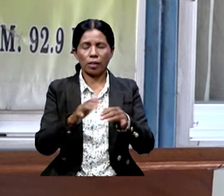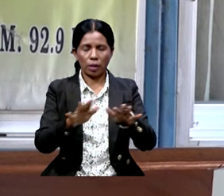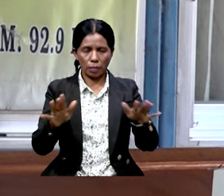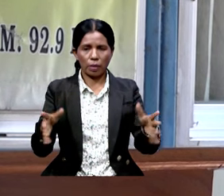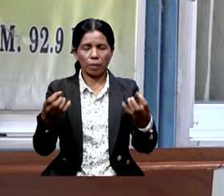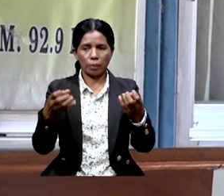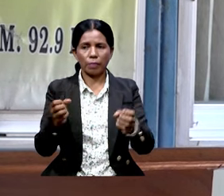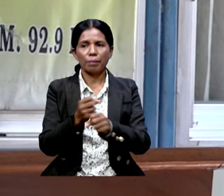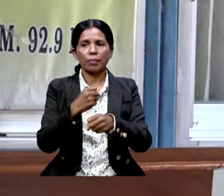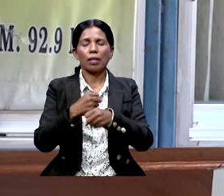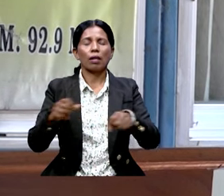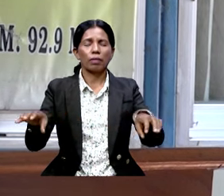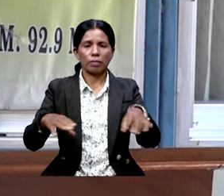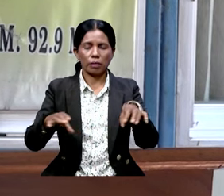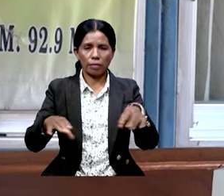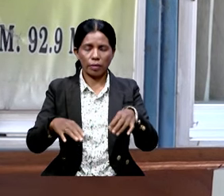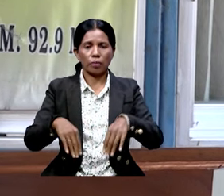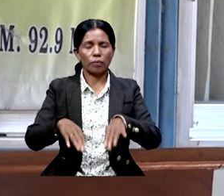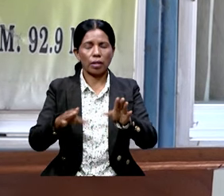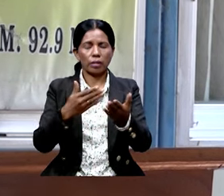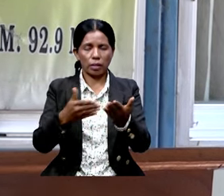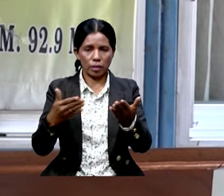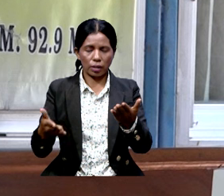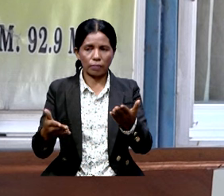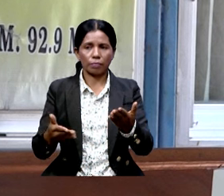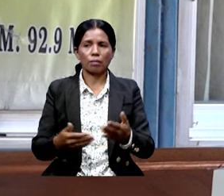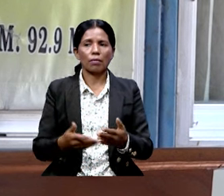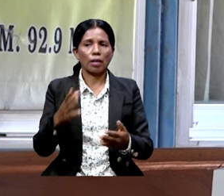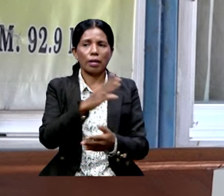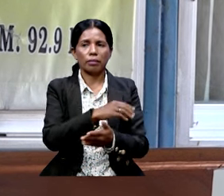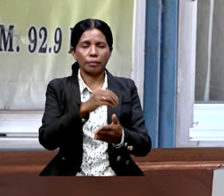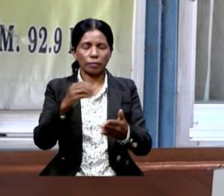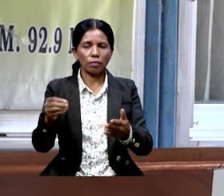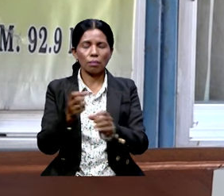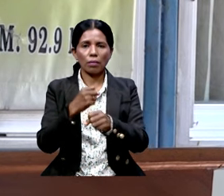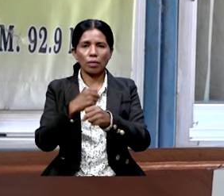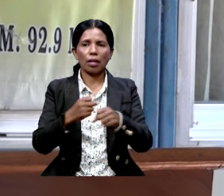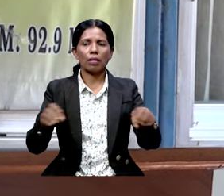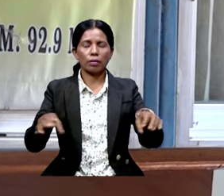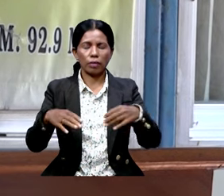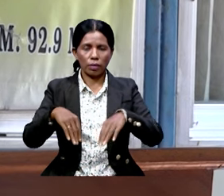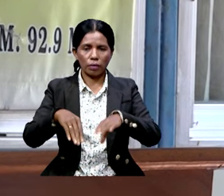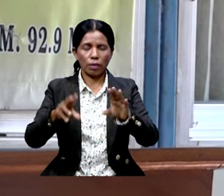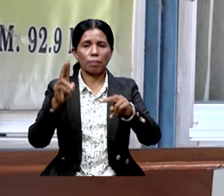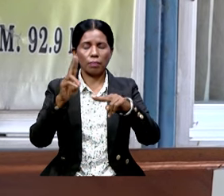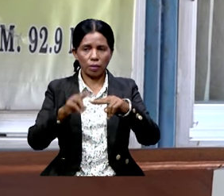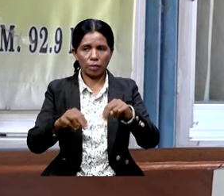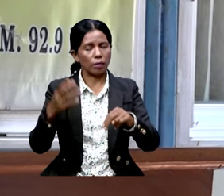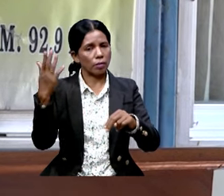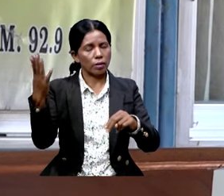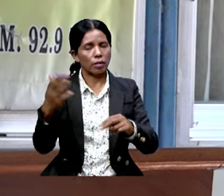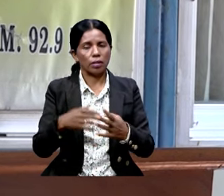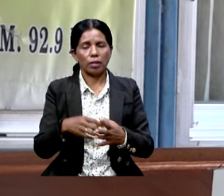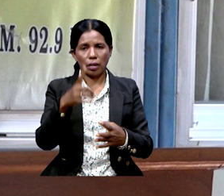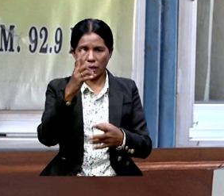mahalo servisu trabalhador infantil no mos halo servisu fan mantolong nebe